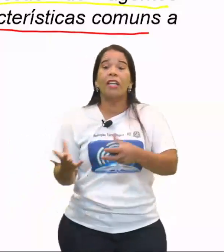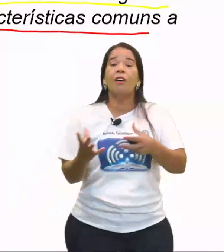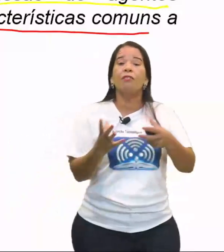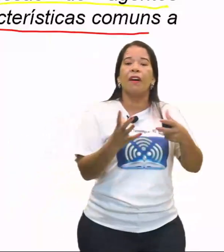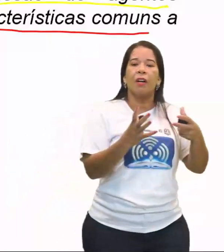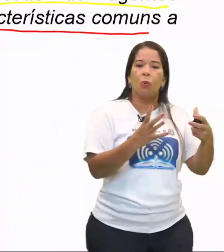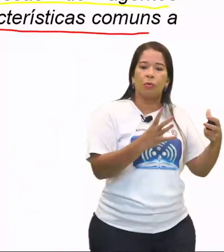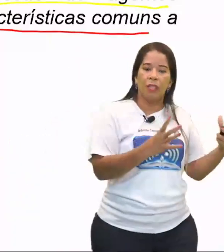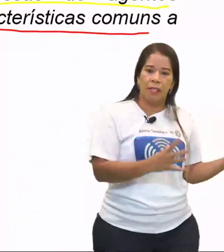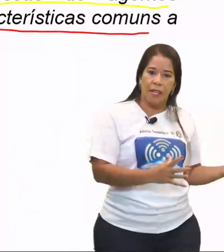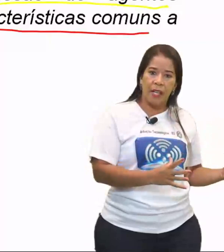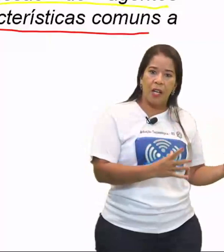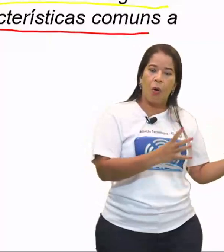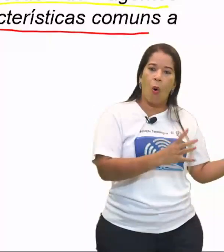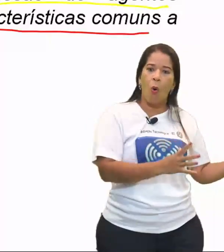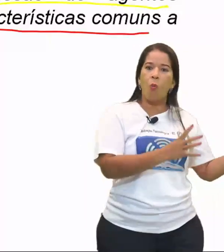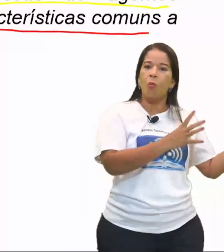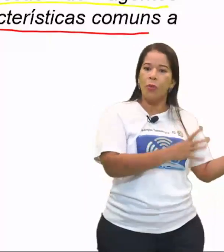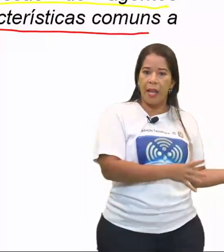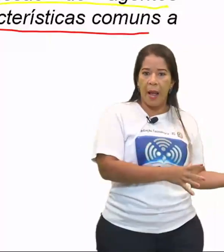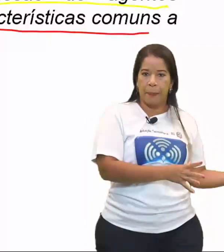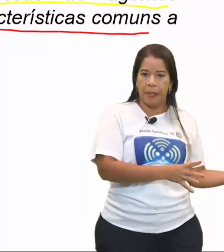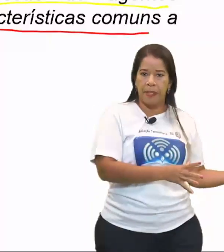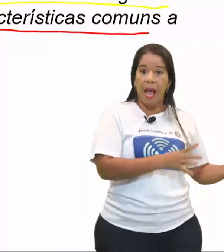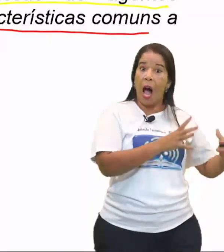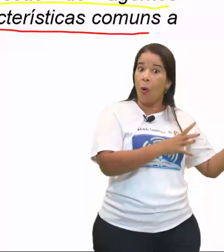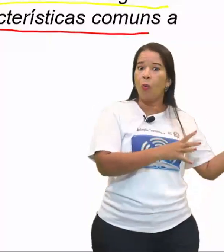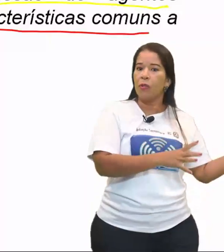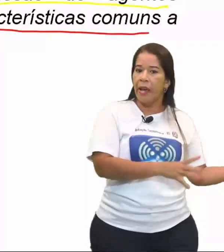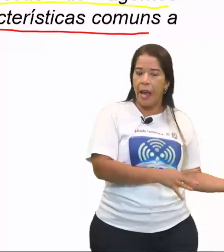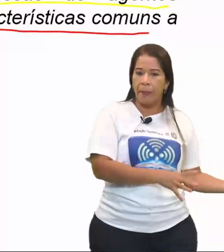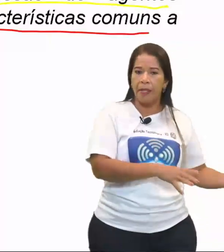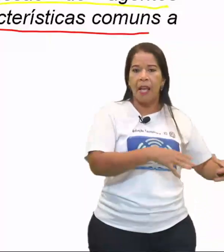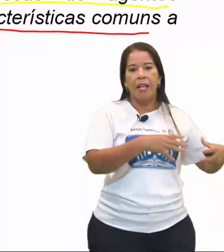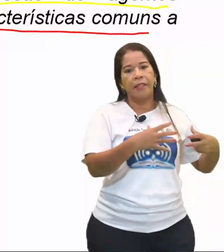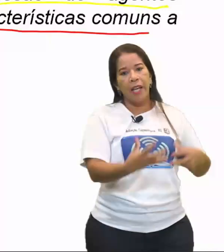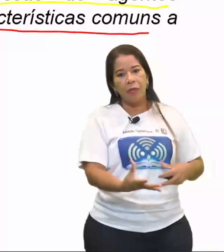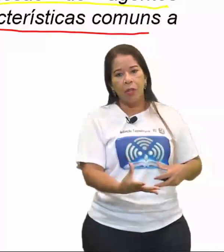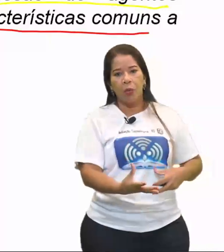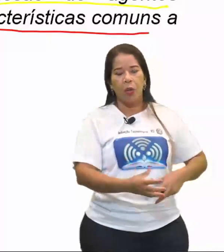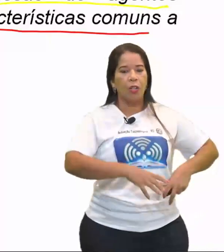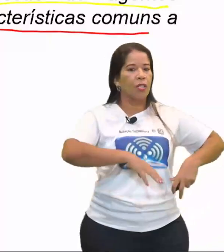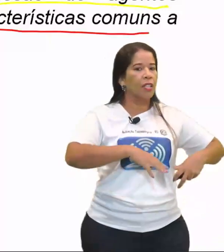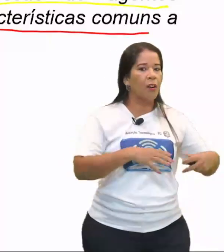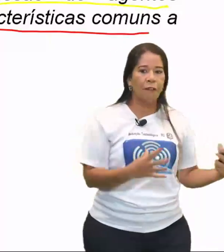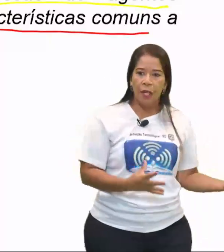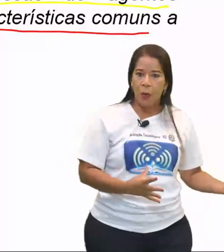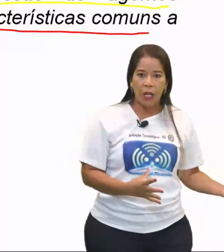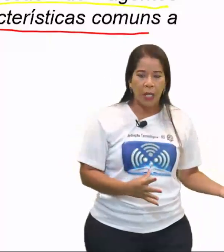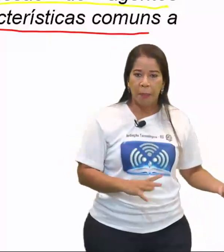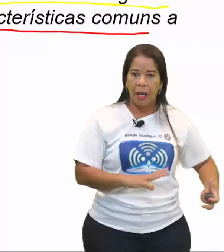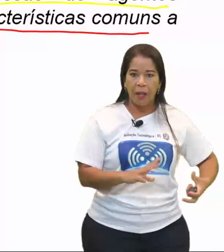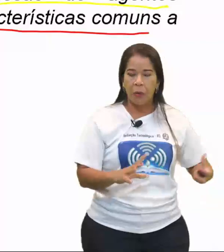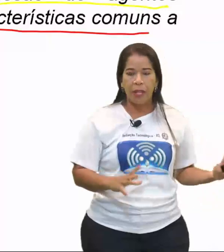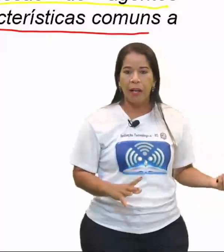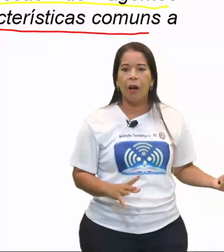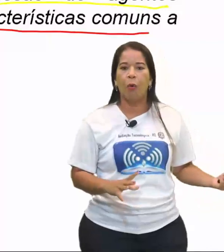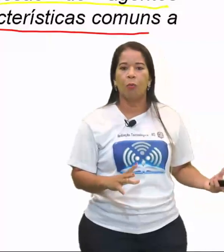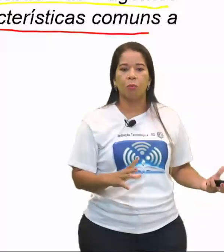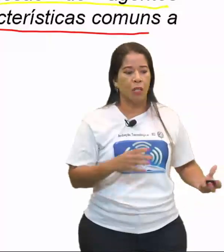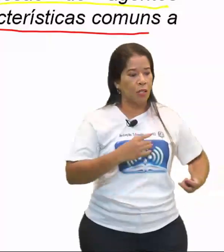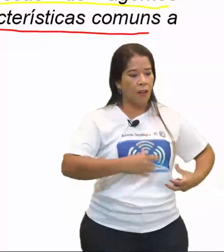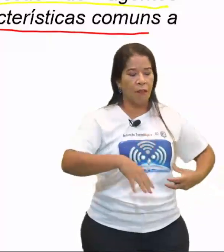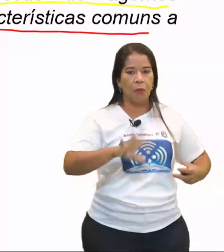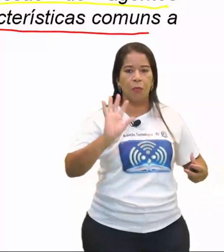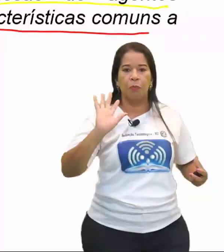que não vai acontecer com os répteis. Alguns répteis têm os seus filhotes e não ficam ali para cuidar,